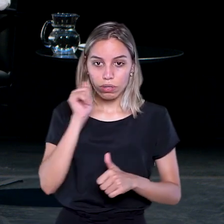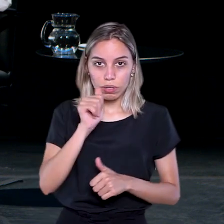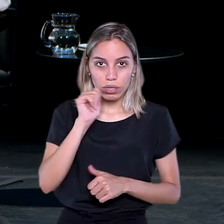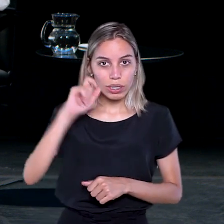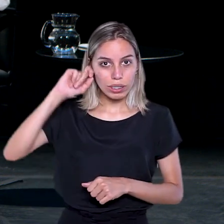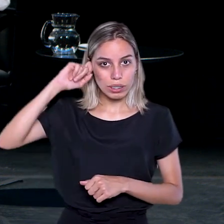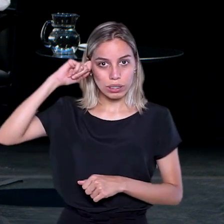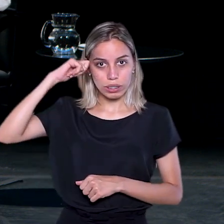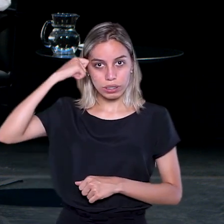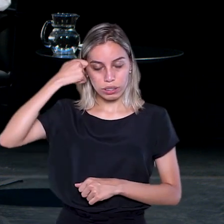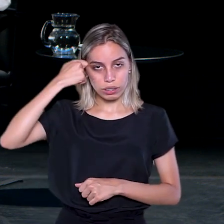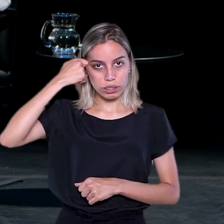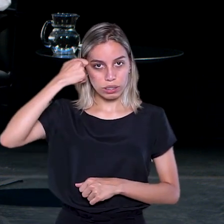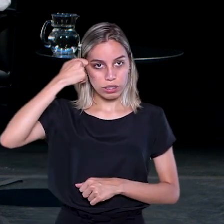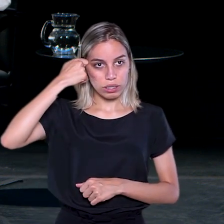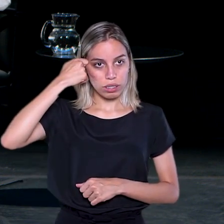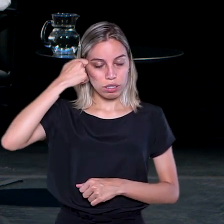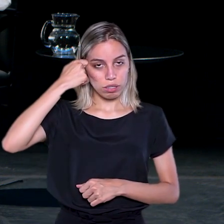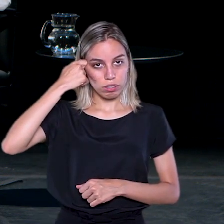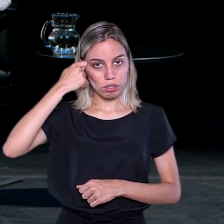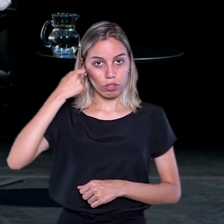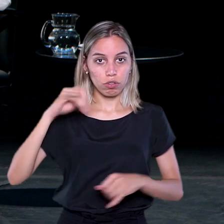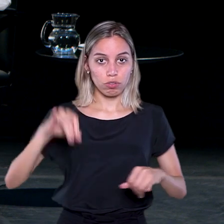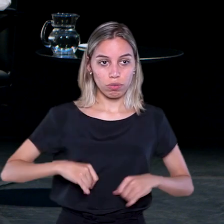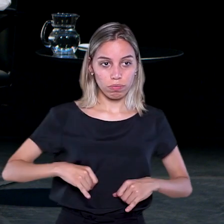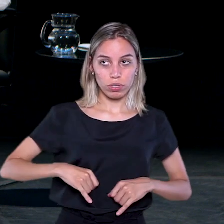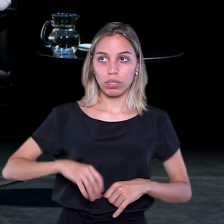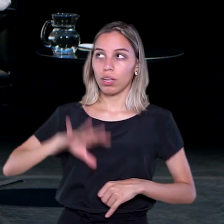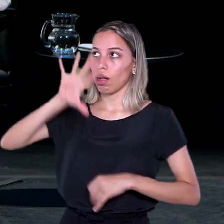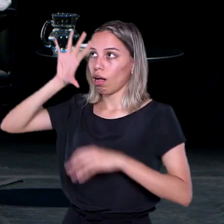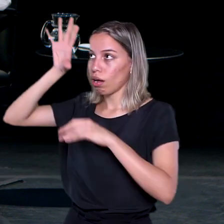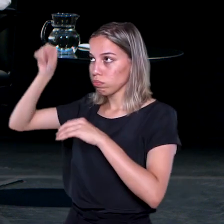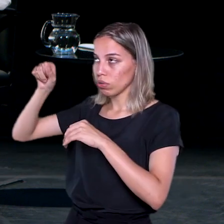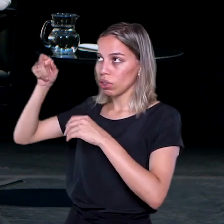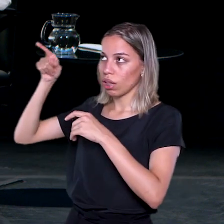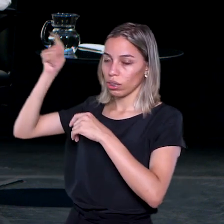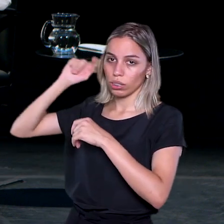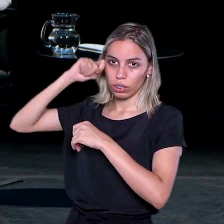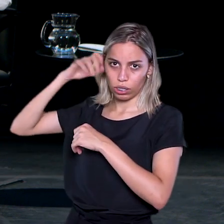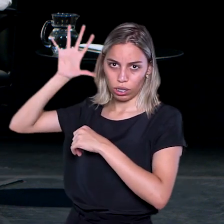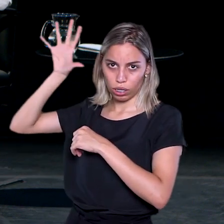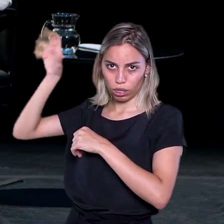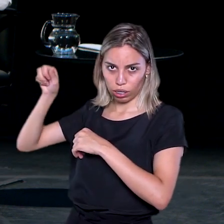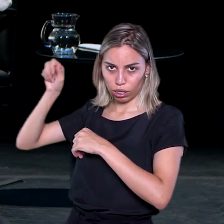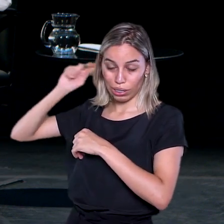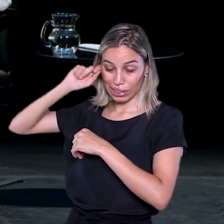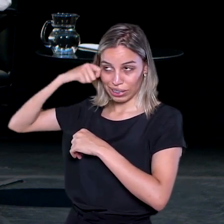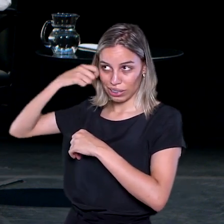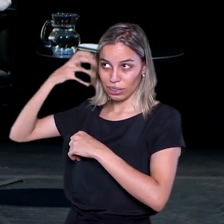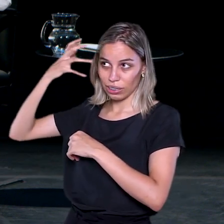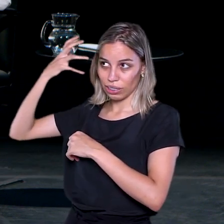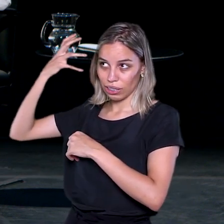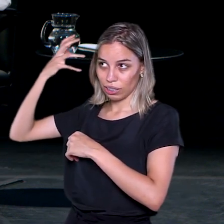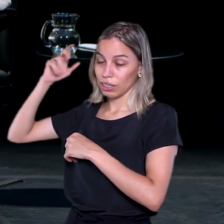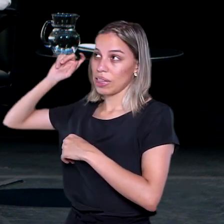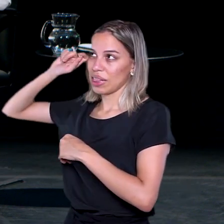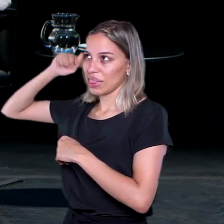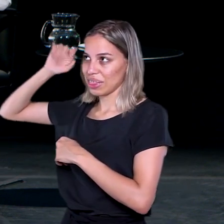que foram sequestradas, capturadas, trazidas nessa travessia forçada, né, colocadas em